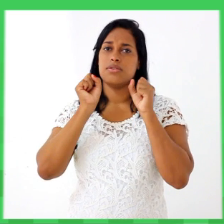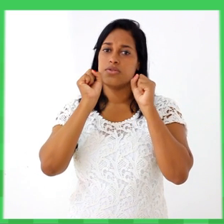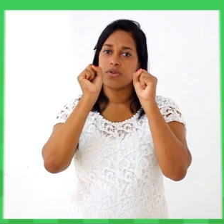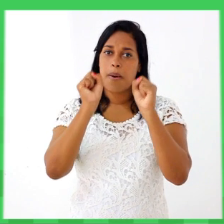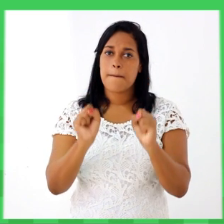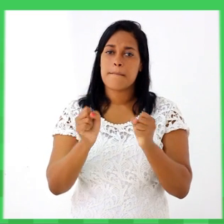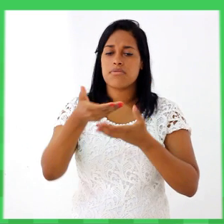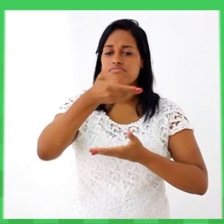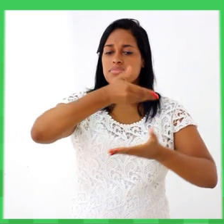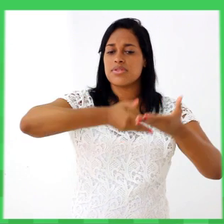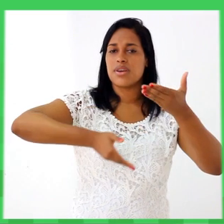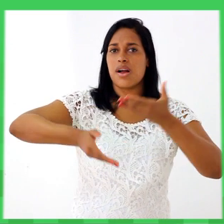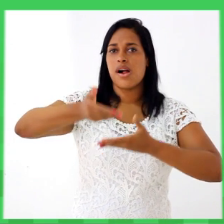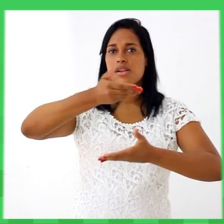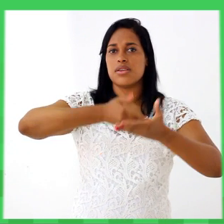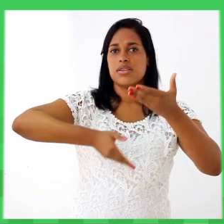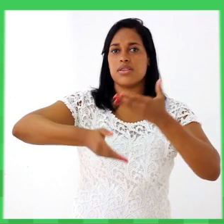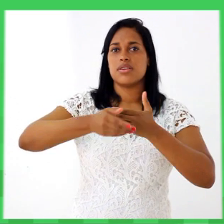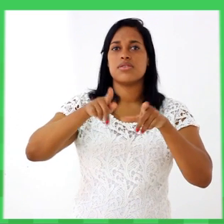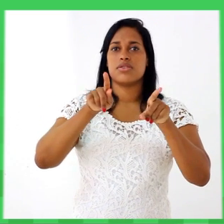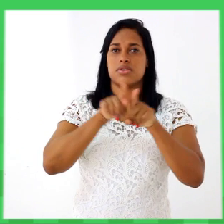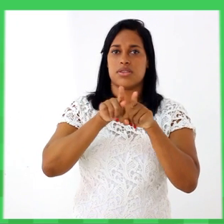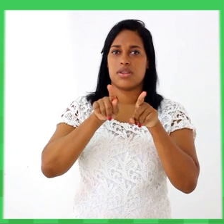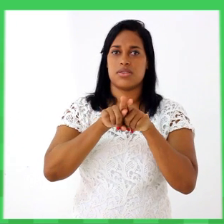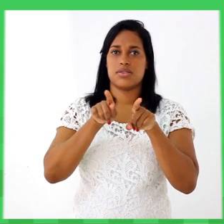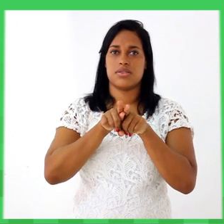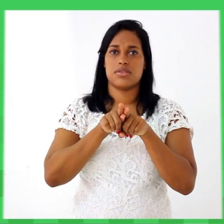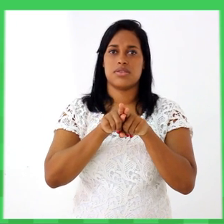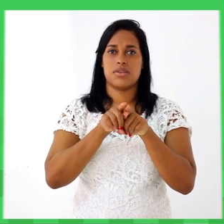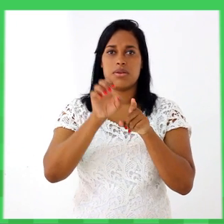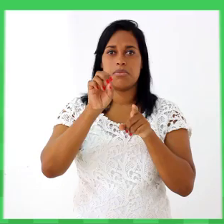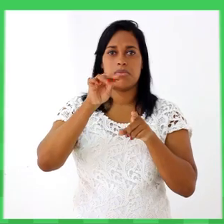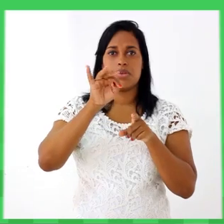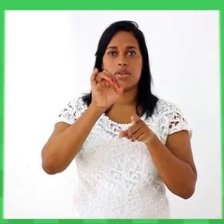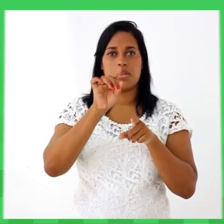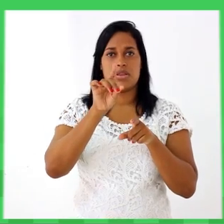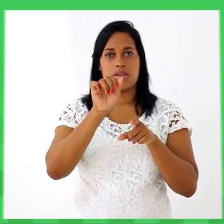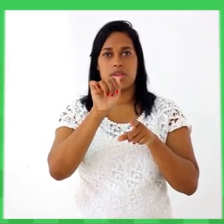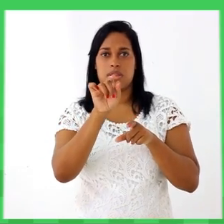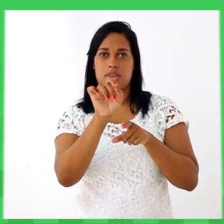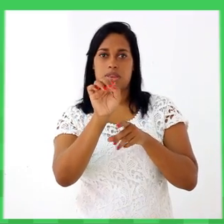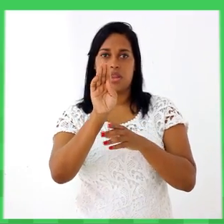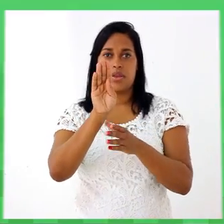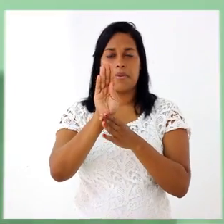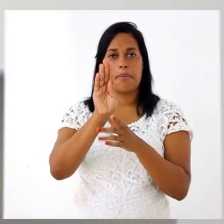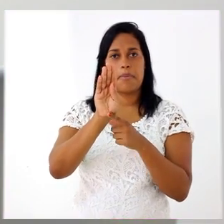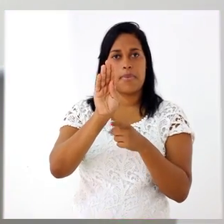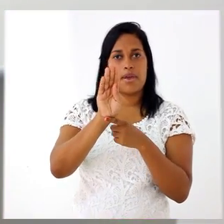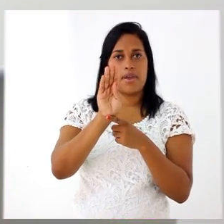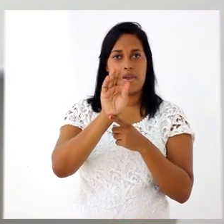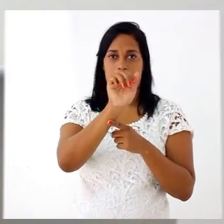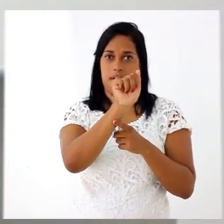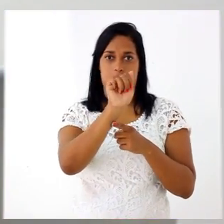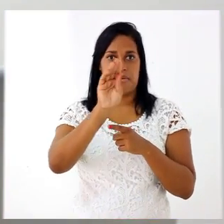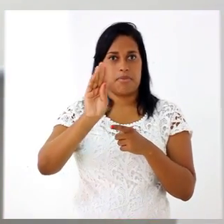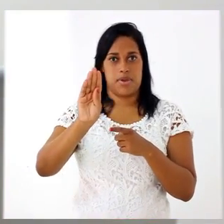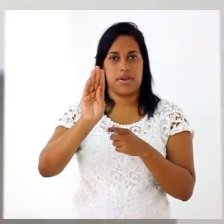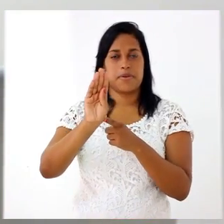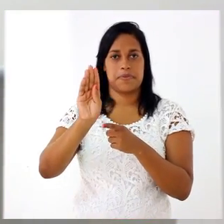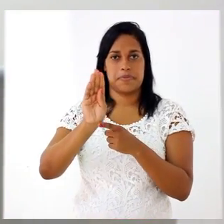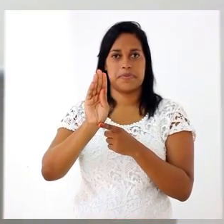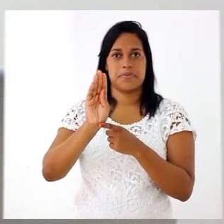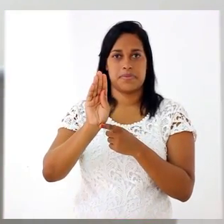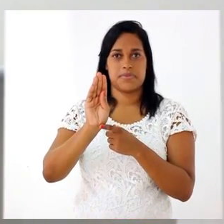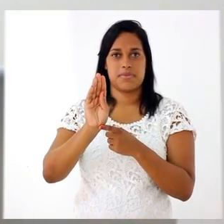ser relacionados à entidade B? Então, entidade A e B, quantos de um